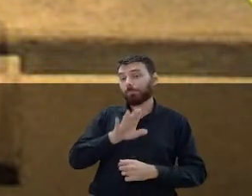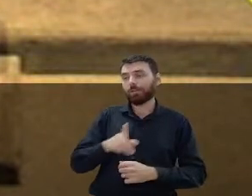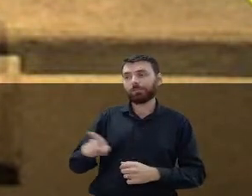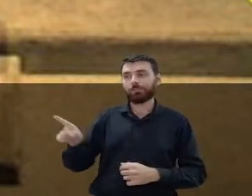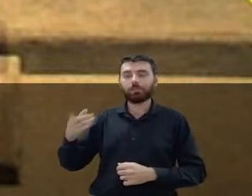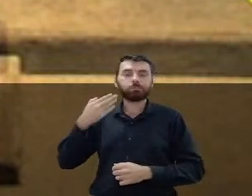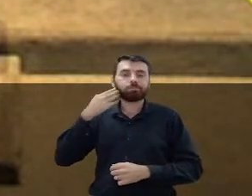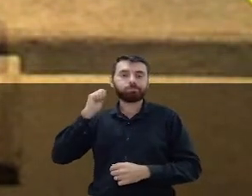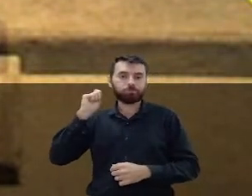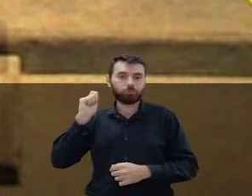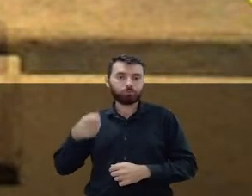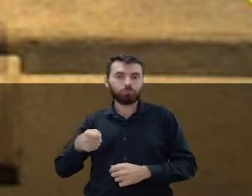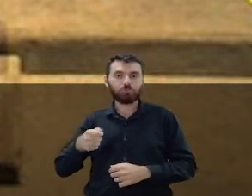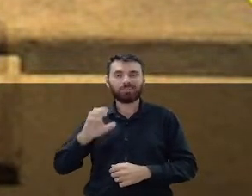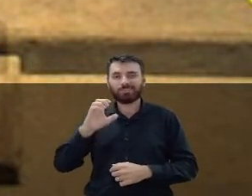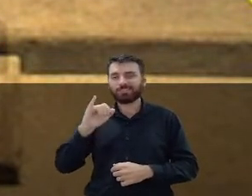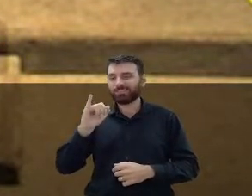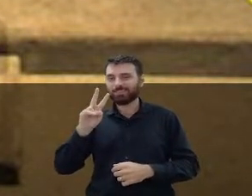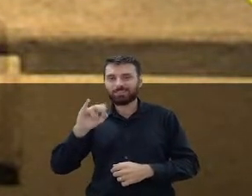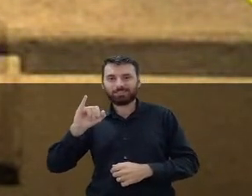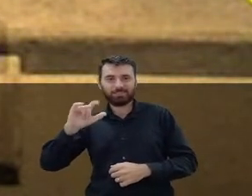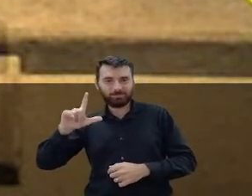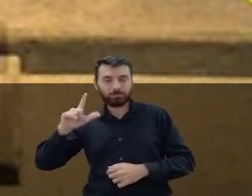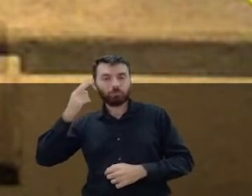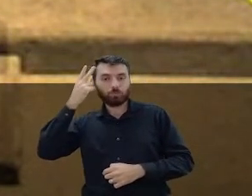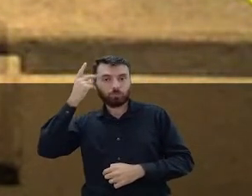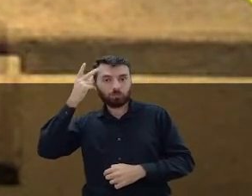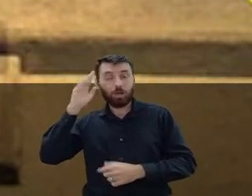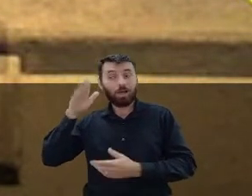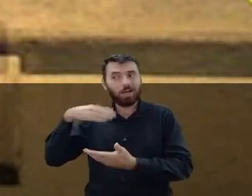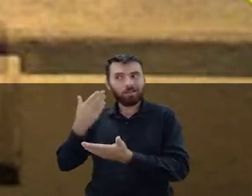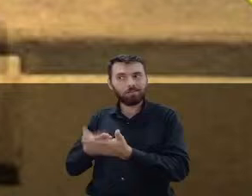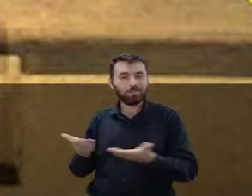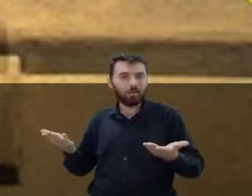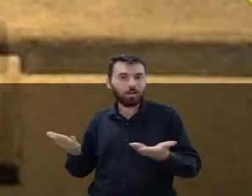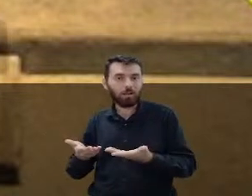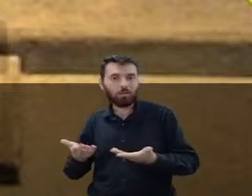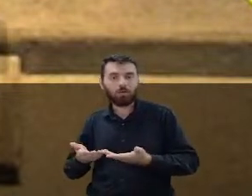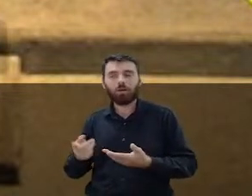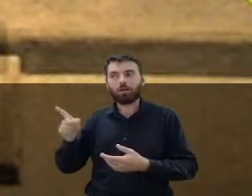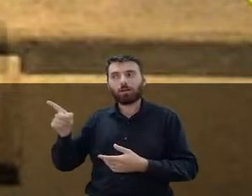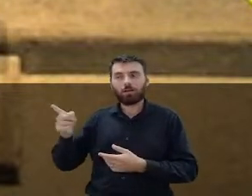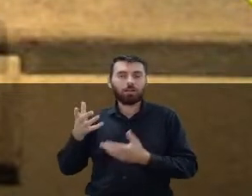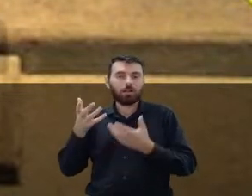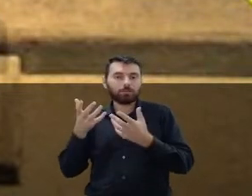não se declarou incompetente até o momento, então essa ação está tramitando.